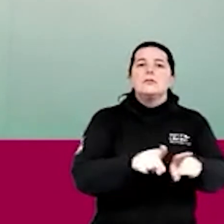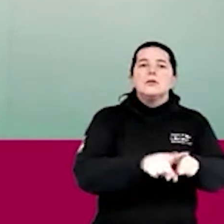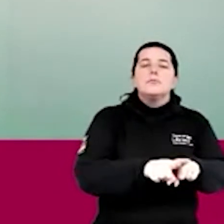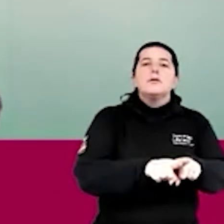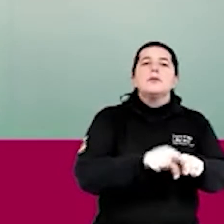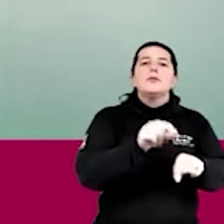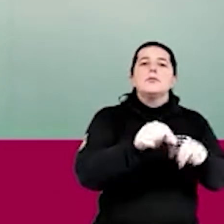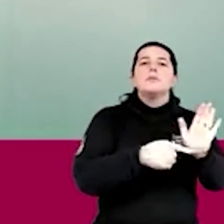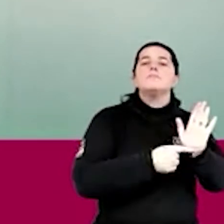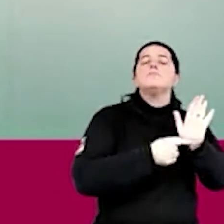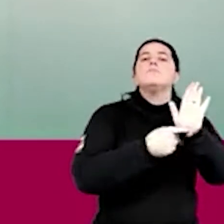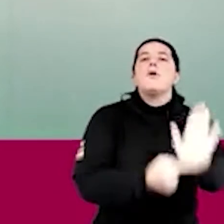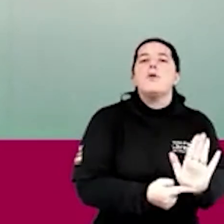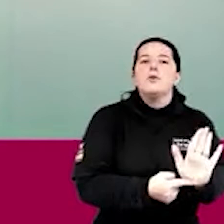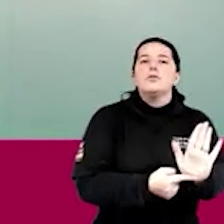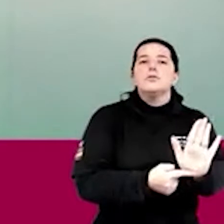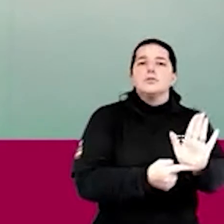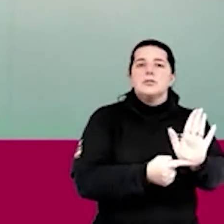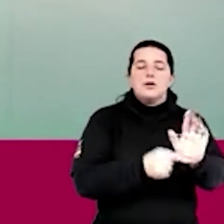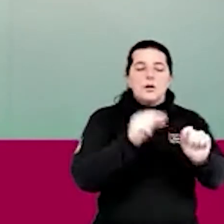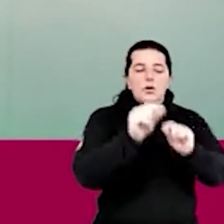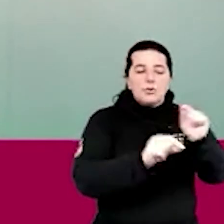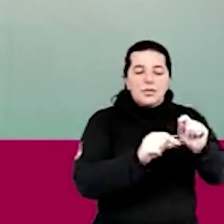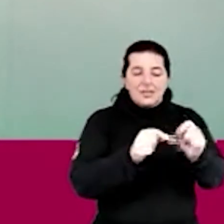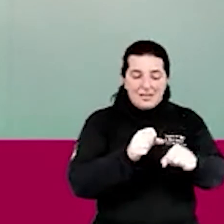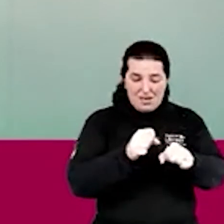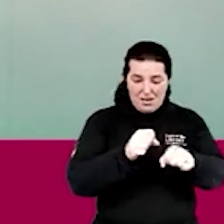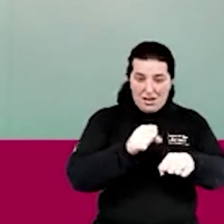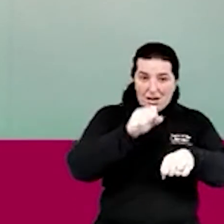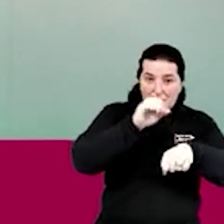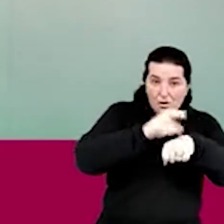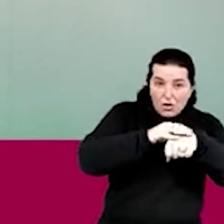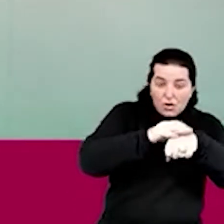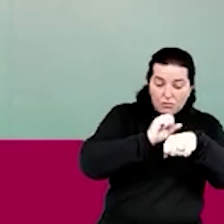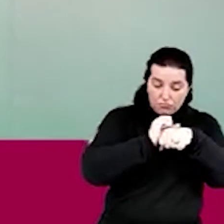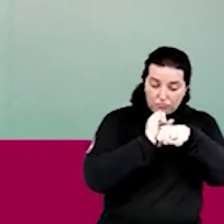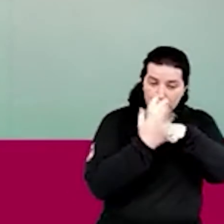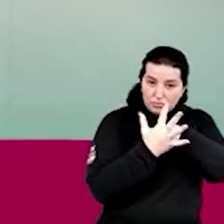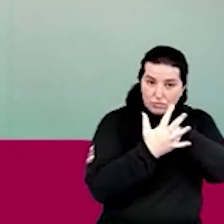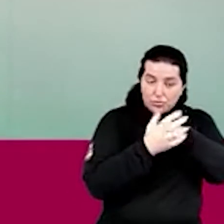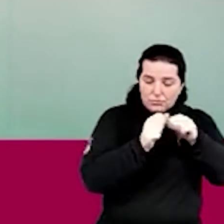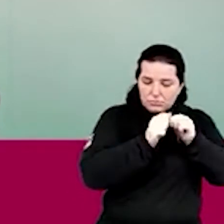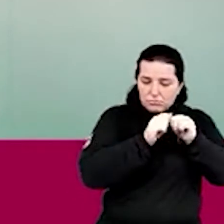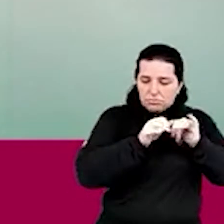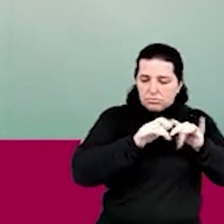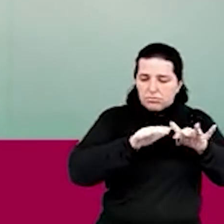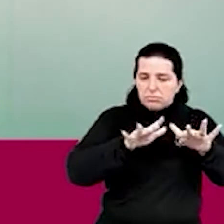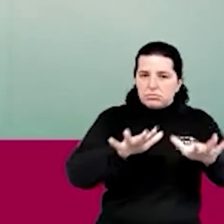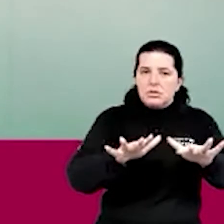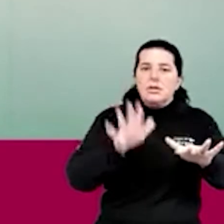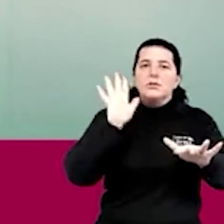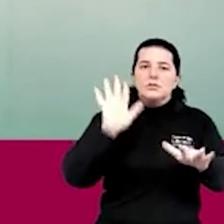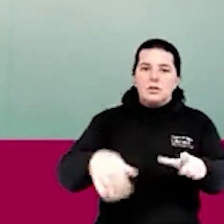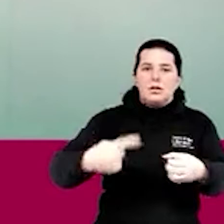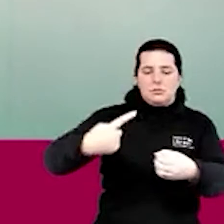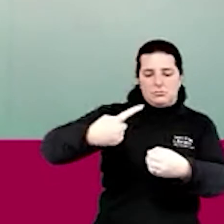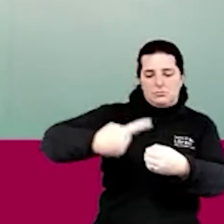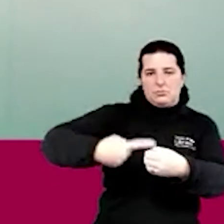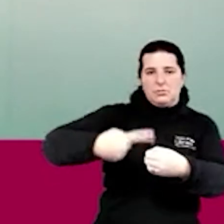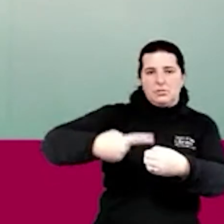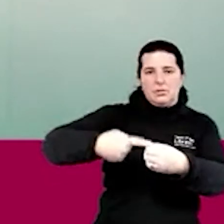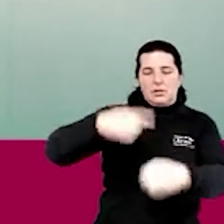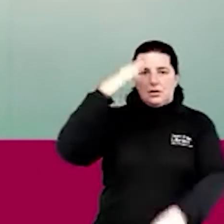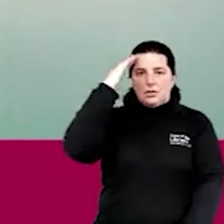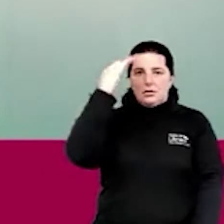mostrando, evidenciando que o vírus, o novo coronavírus, ele realmente está disseminado